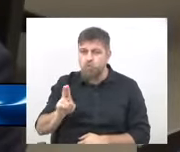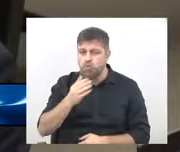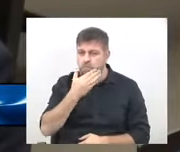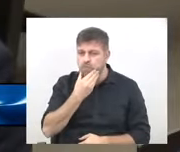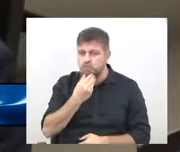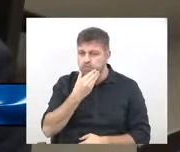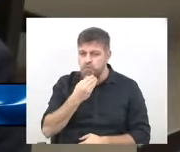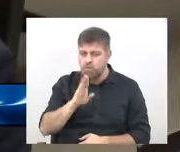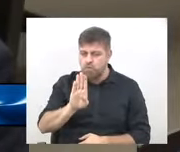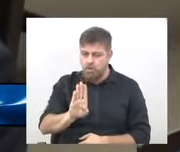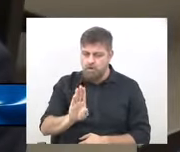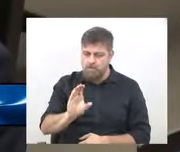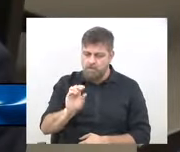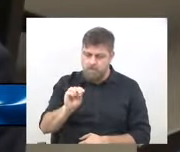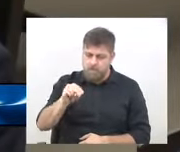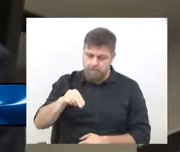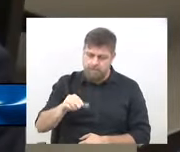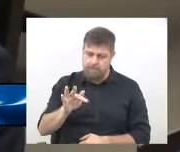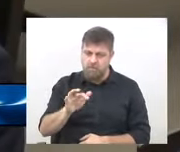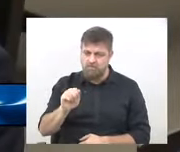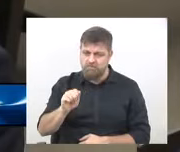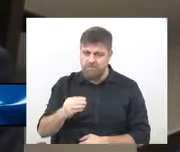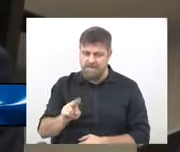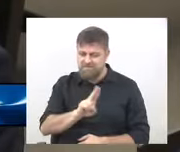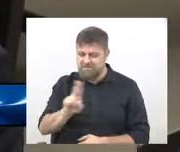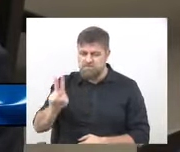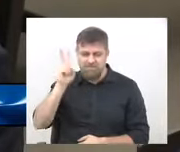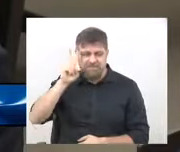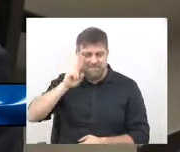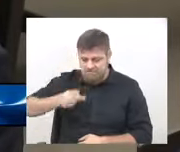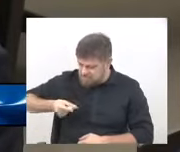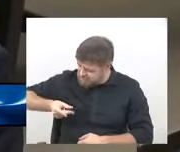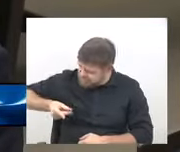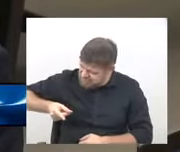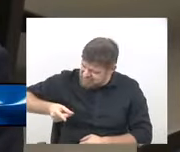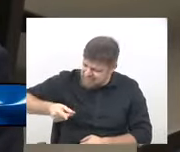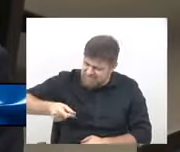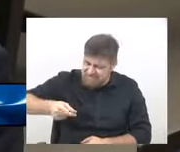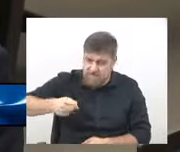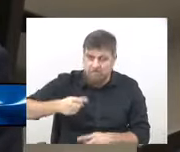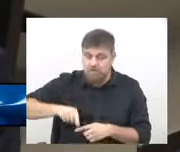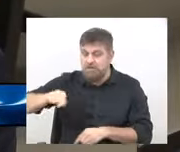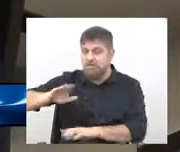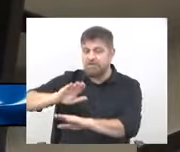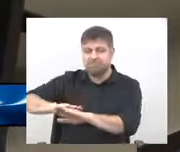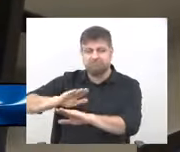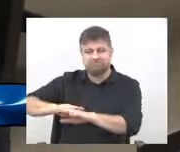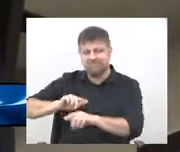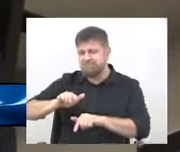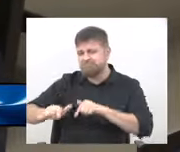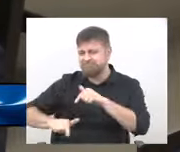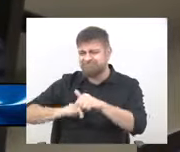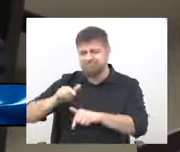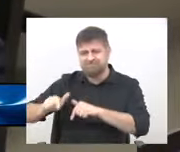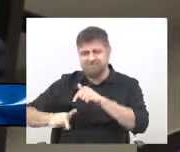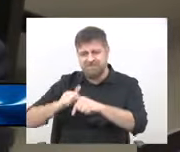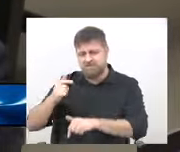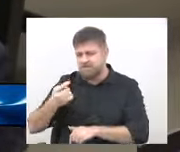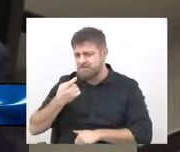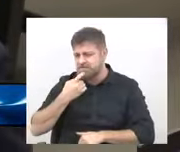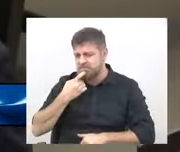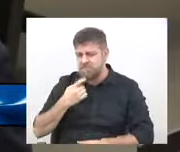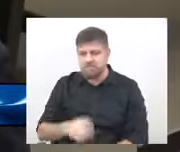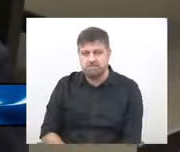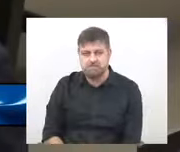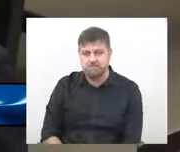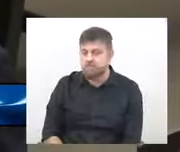nome de José Carlos Bonfá pelos grandes serviços que ele prestou na nossa comunidade. Parabenizo o senhor